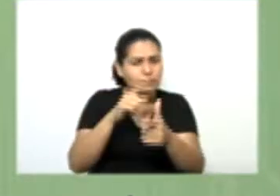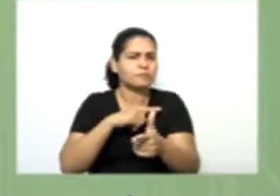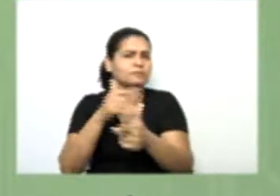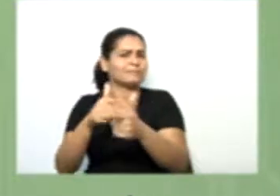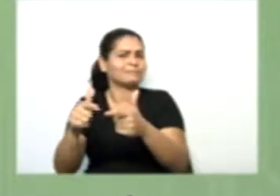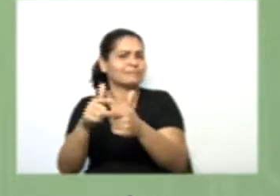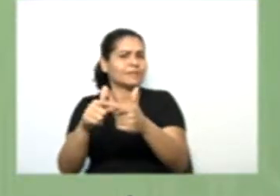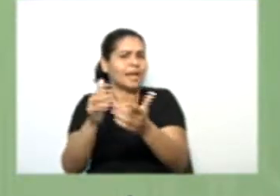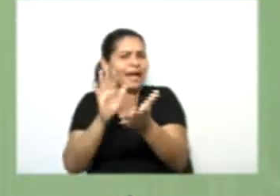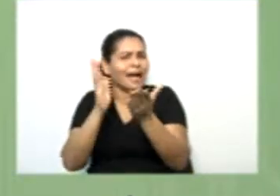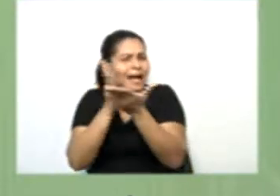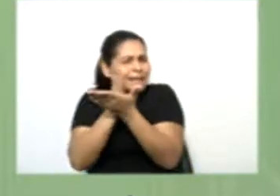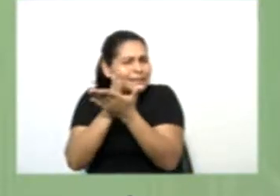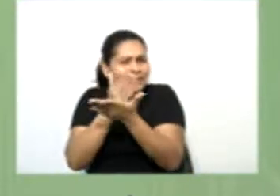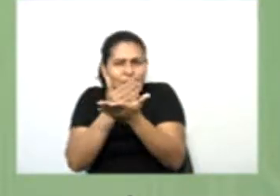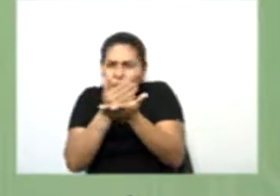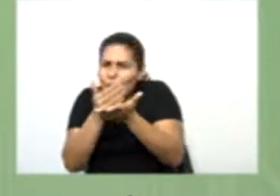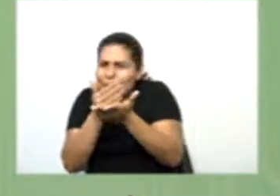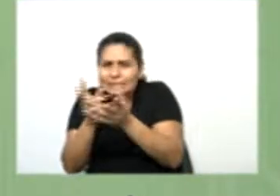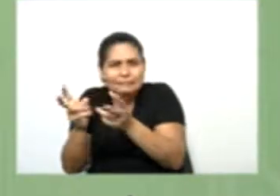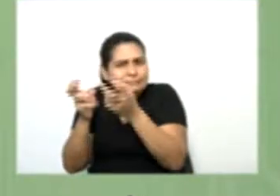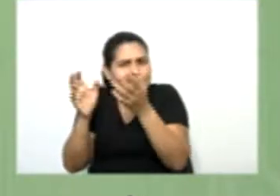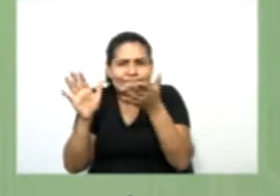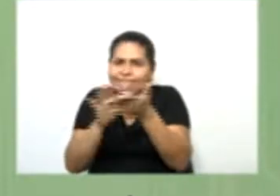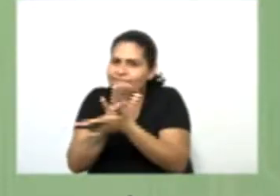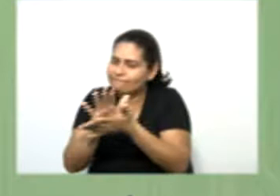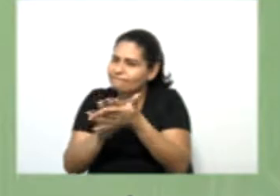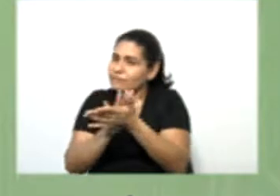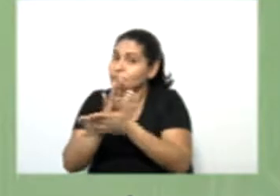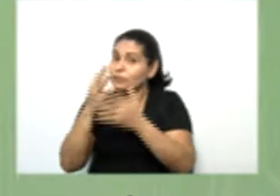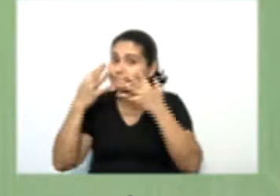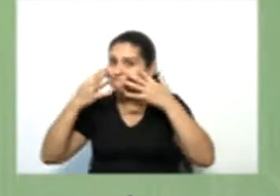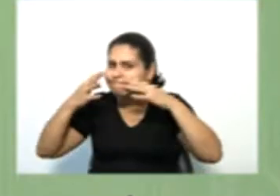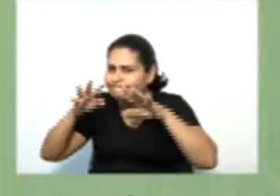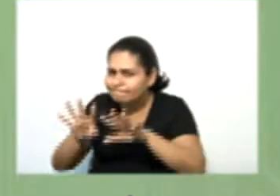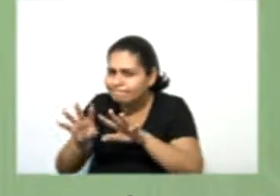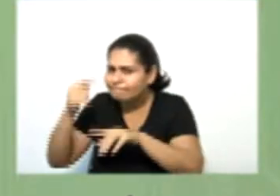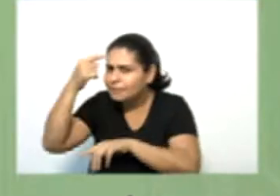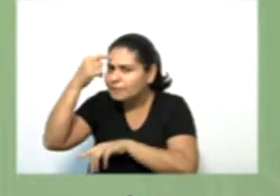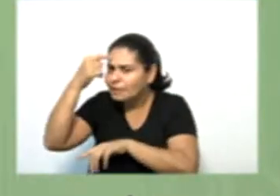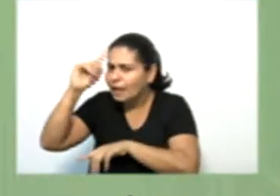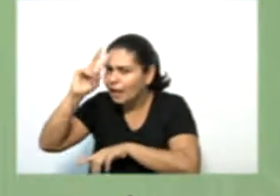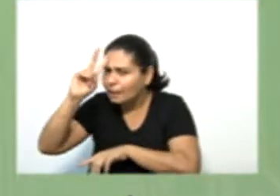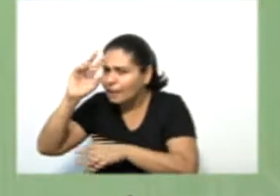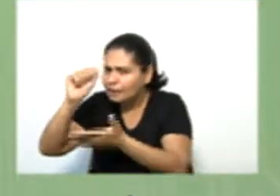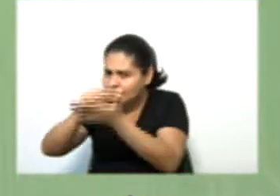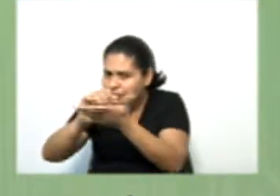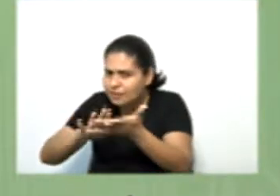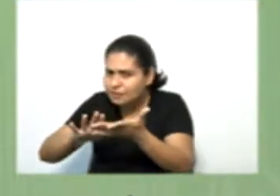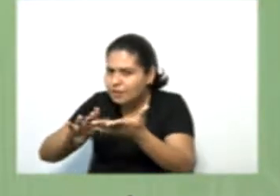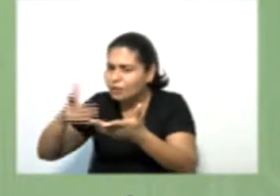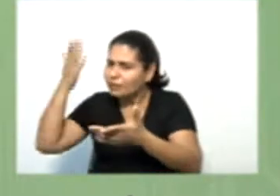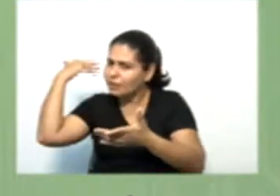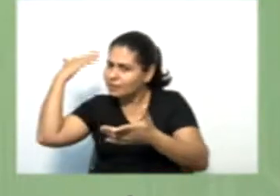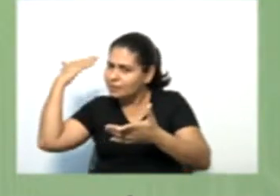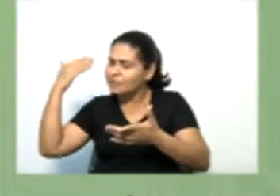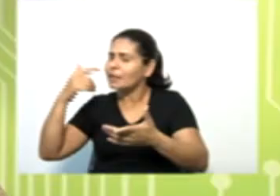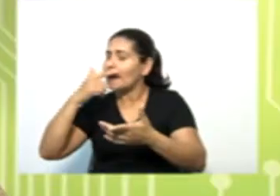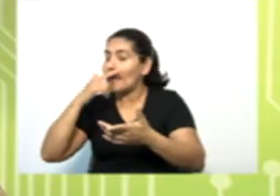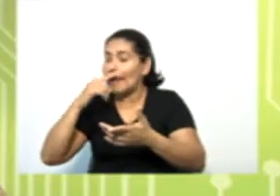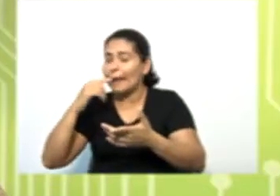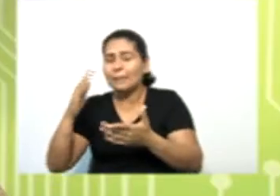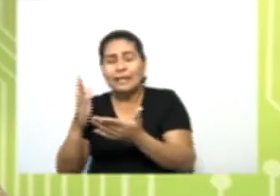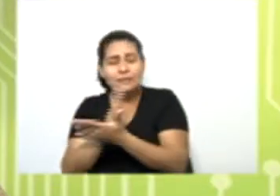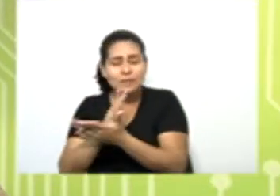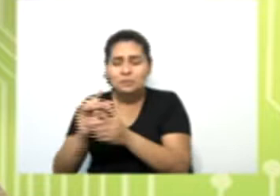Às vezes ele está começando e a gente não percebe. Então, muita atenção. Lembra do nosso teste de atenção? Às vezes, por